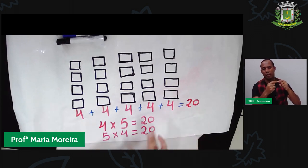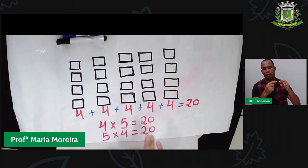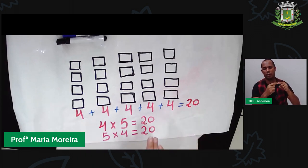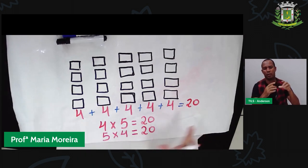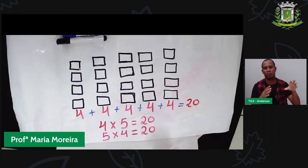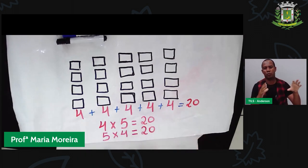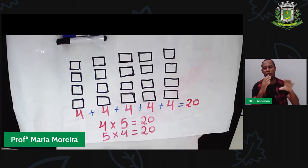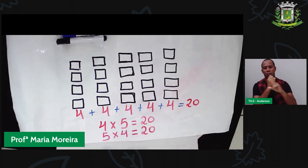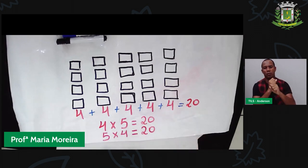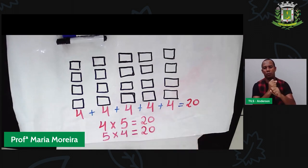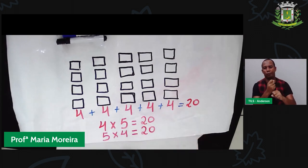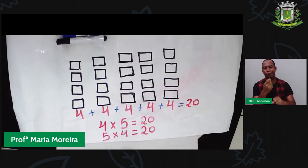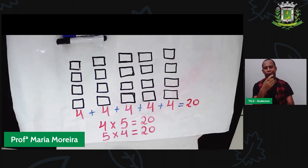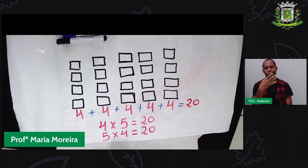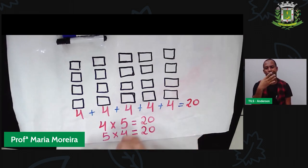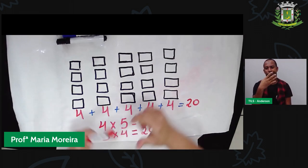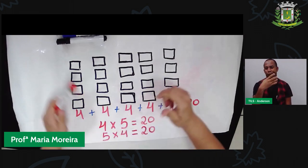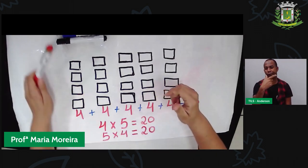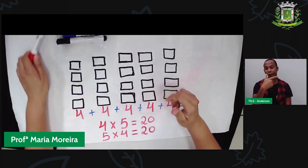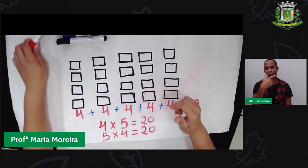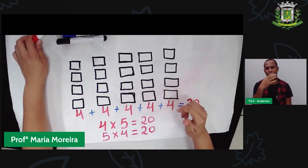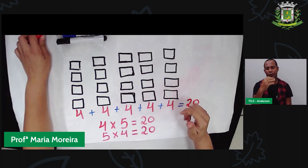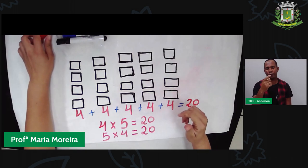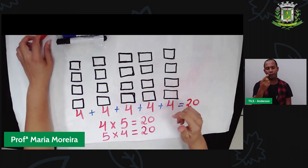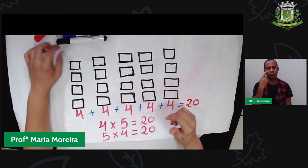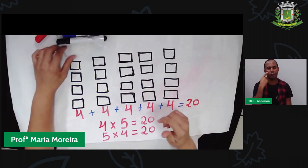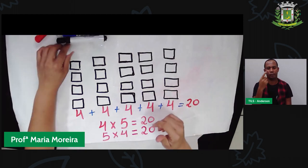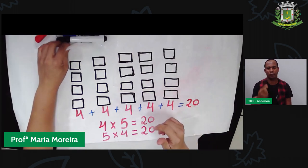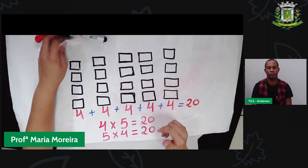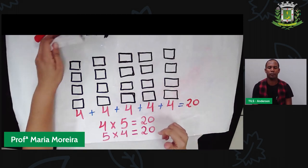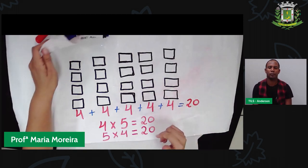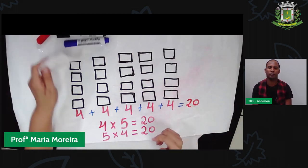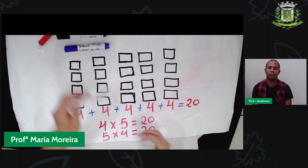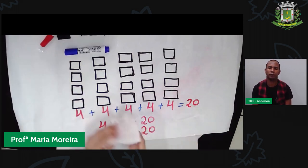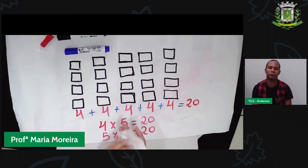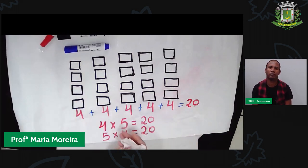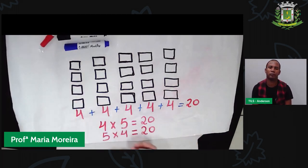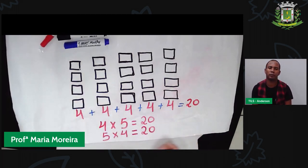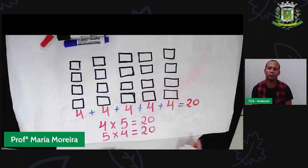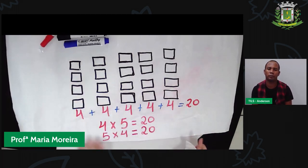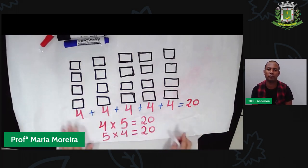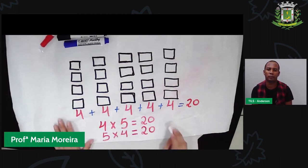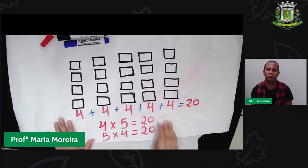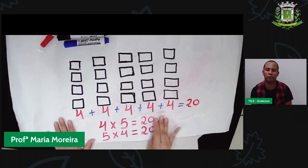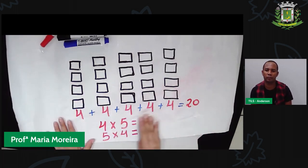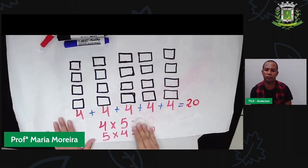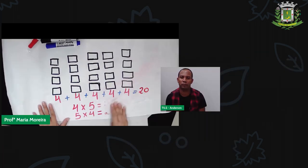Vinte. Certo? Vamos apagar e vamos ao próximo slide.